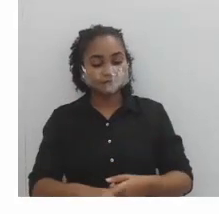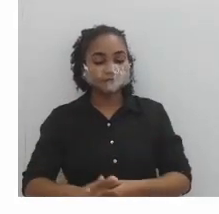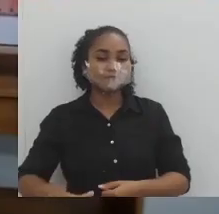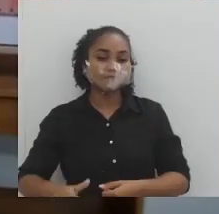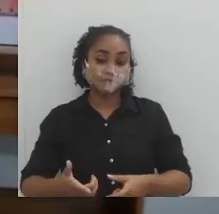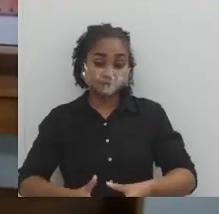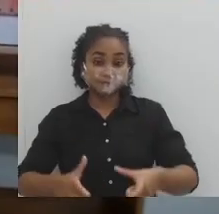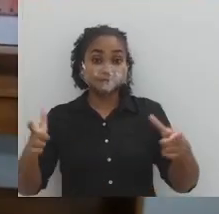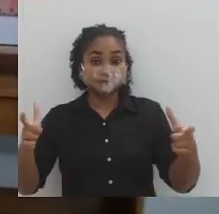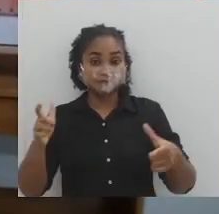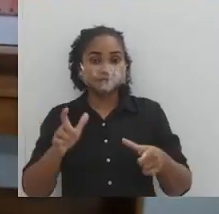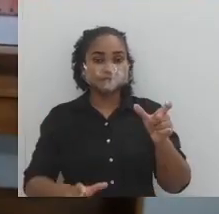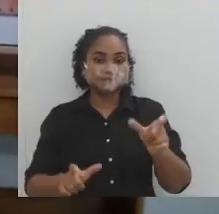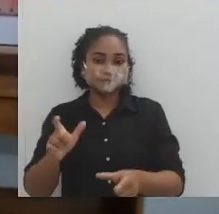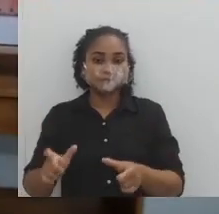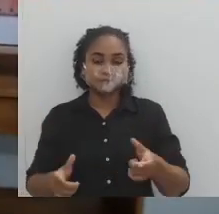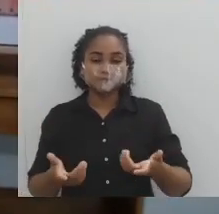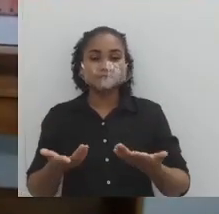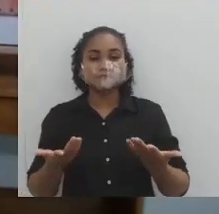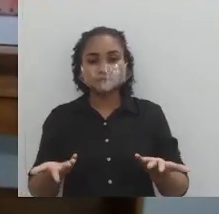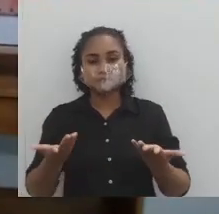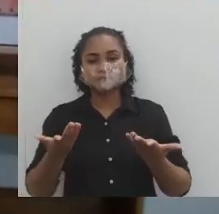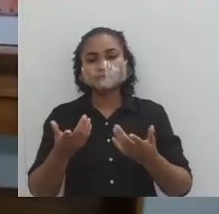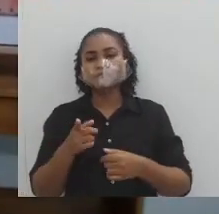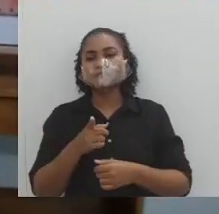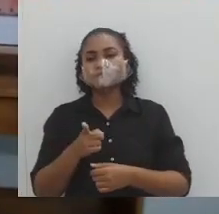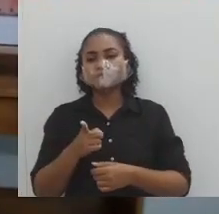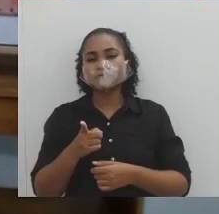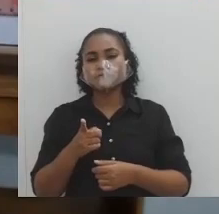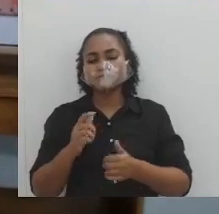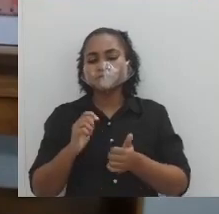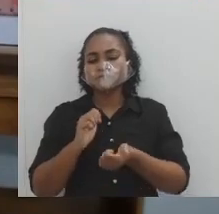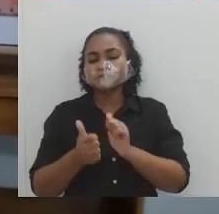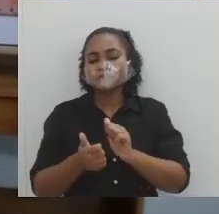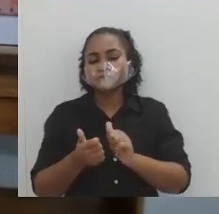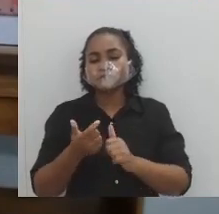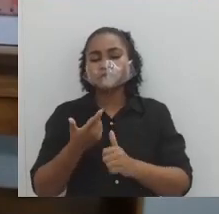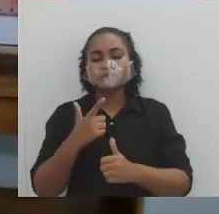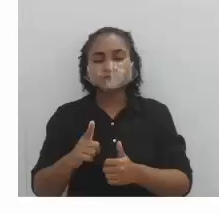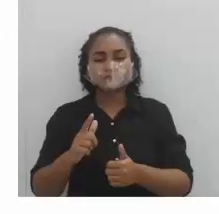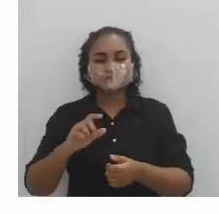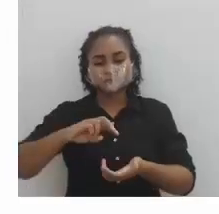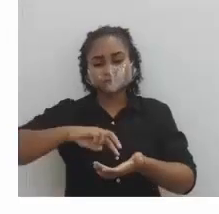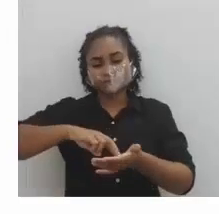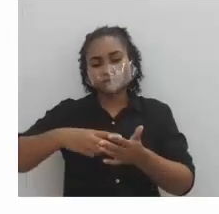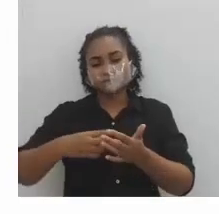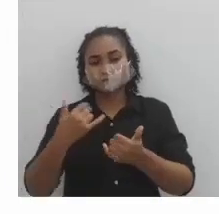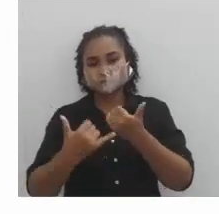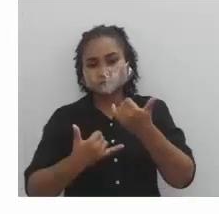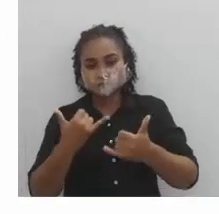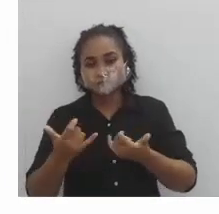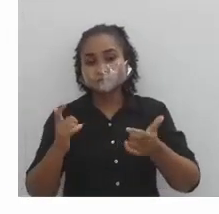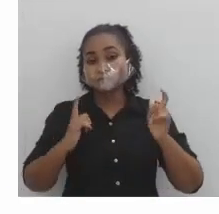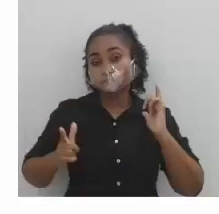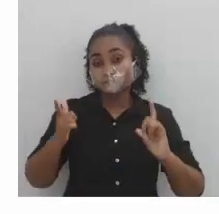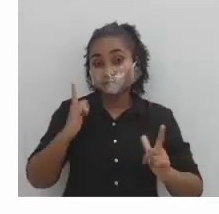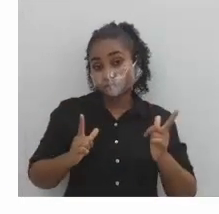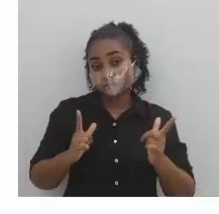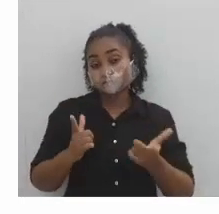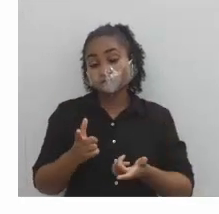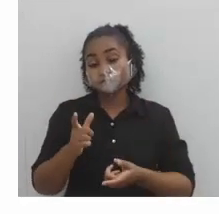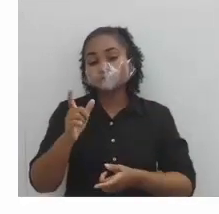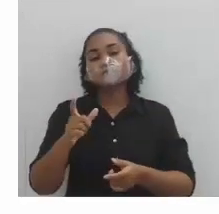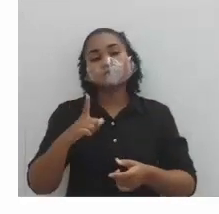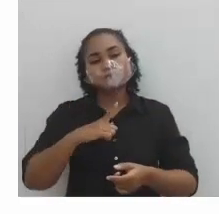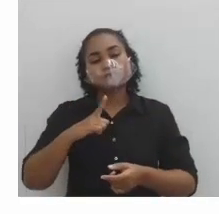muita gente. Então, o jogo vem do latim jogos, que significa brinquedo, passatempo, divertimento, sujeito